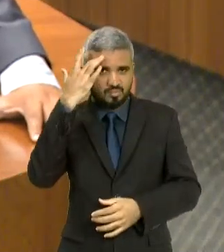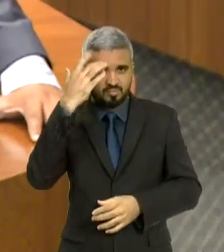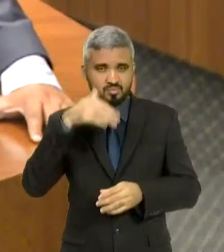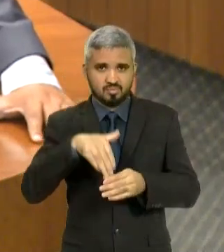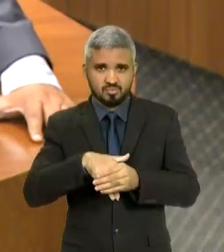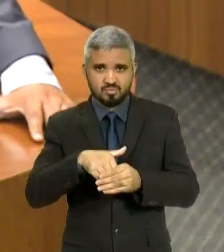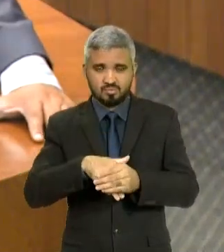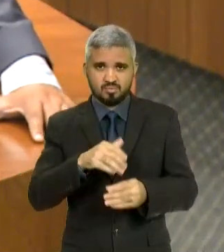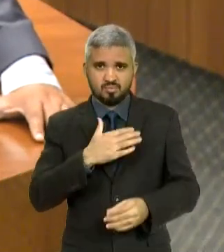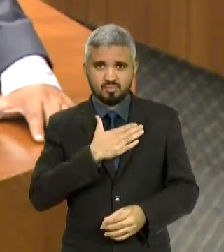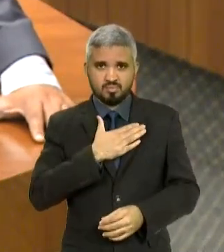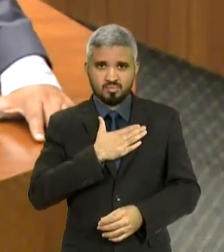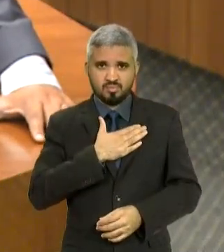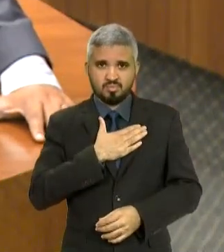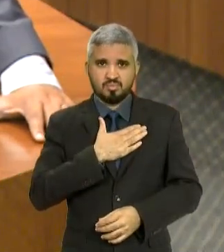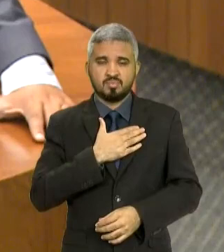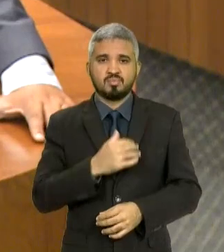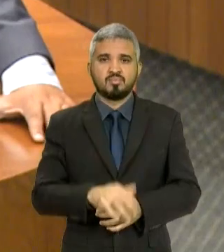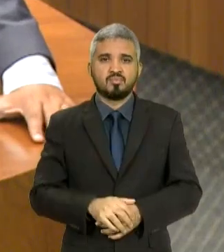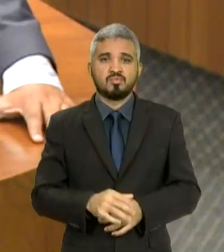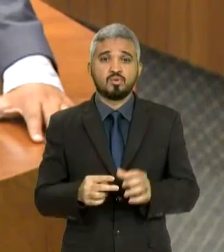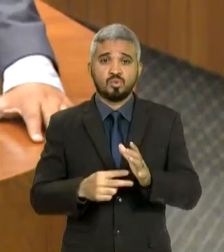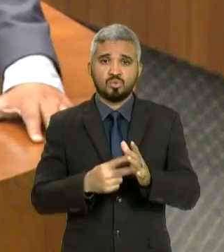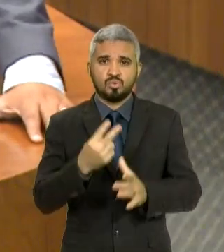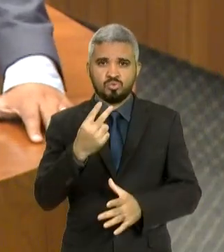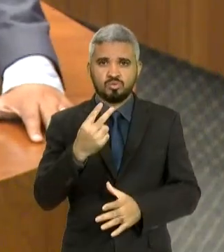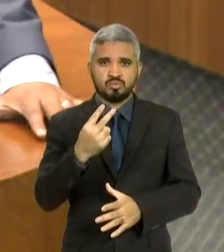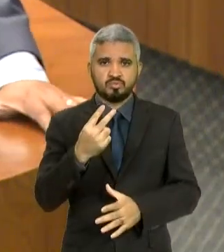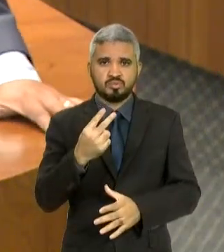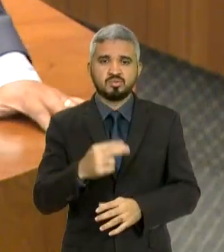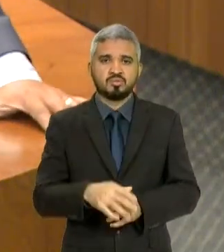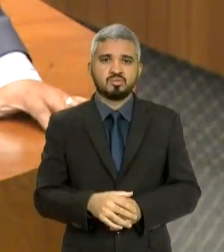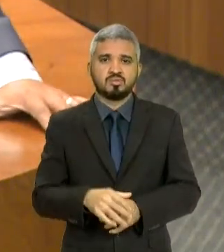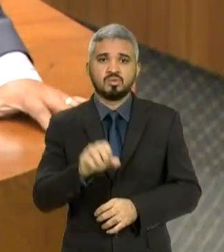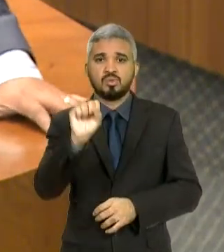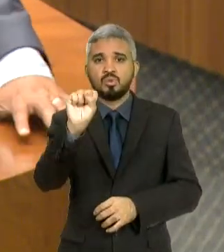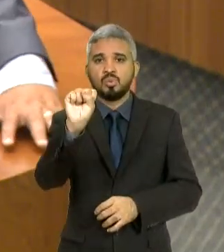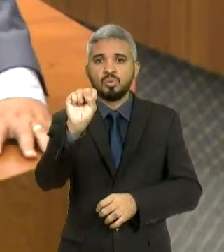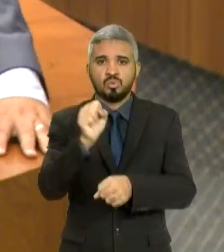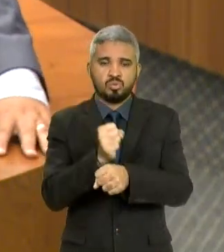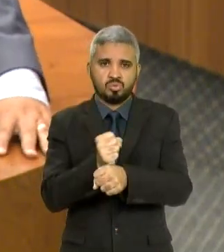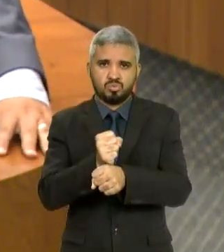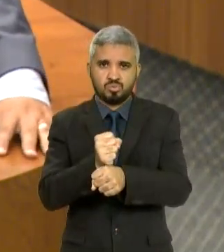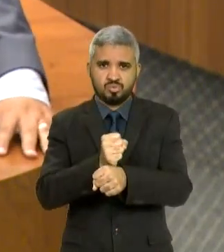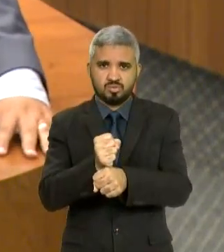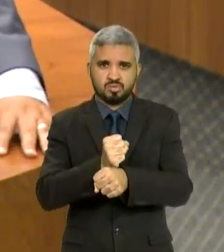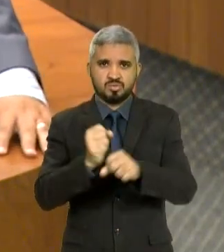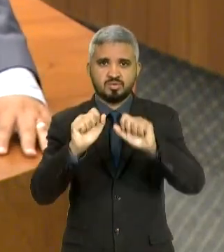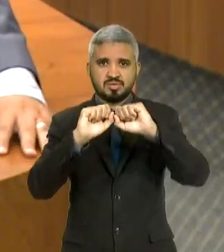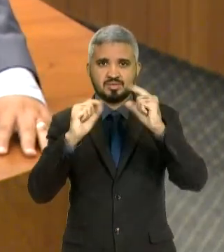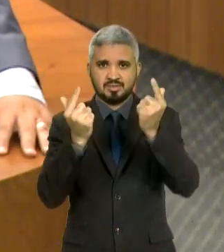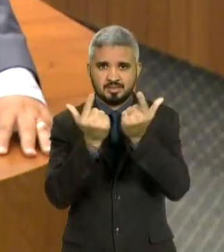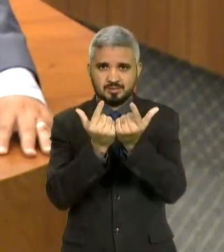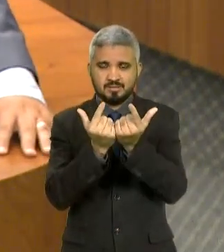casa por 2 mandatos. Foram 8 anos na Assembleia,